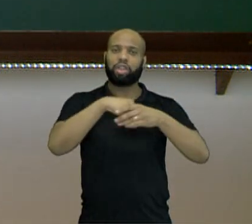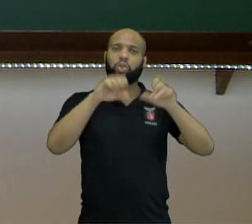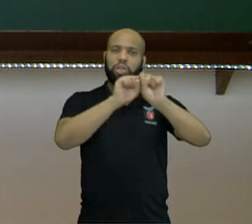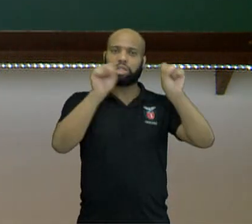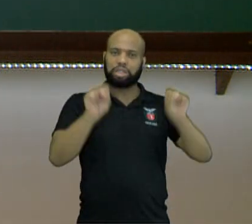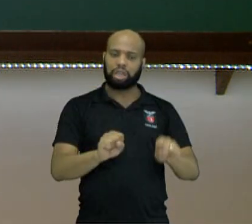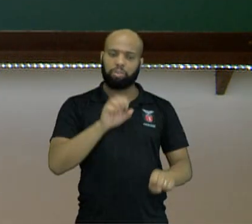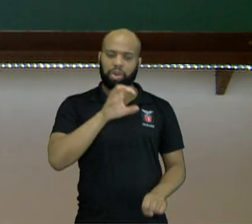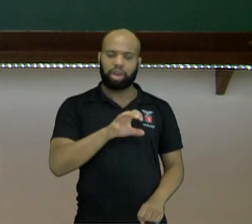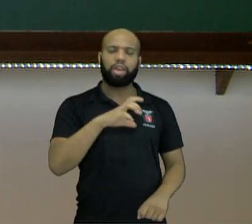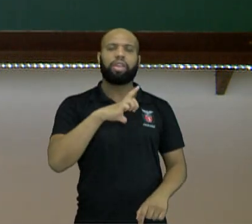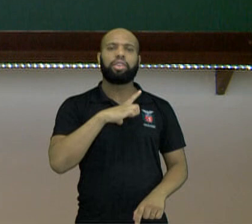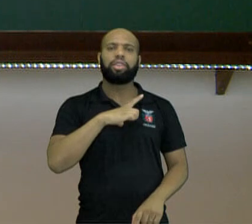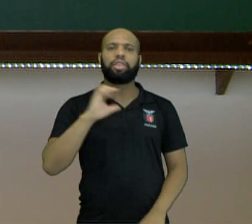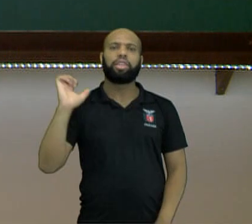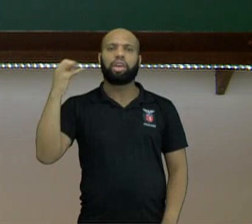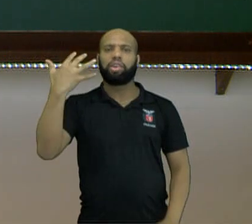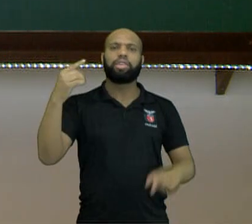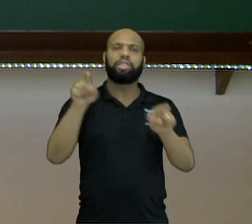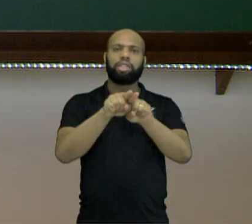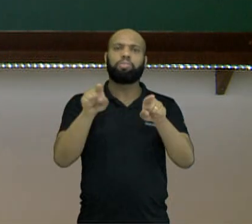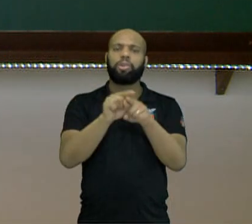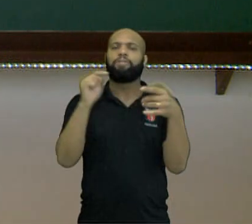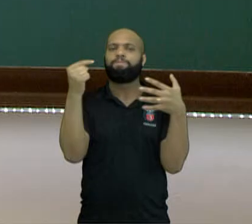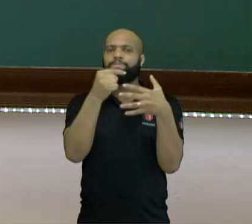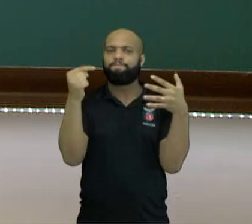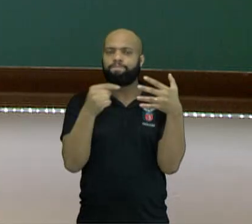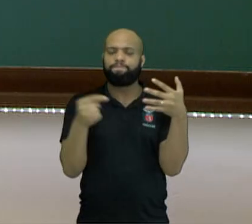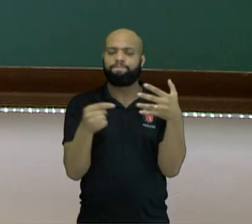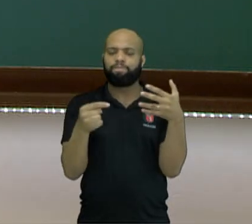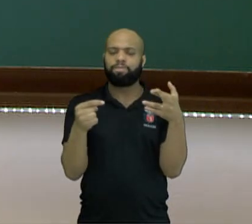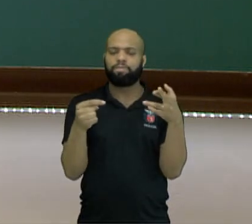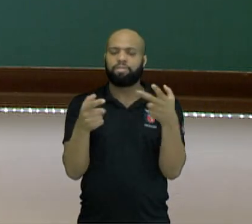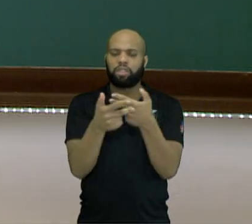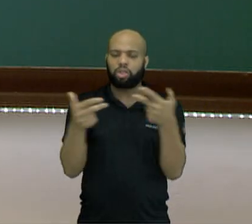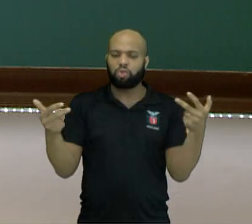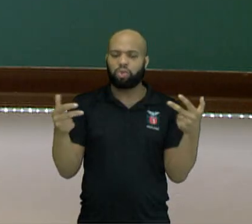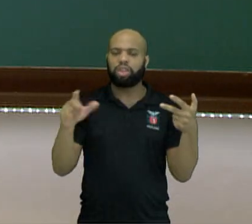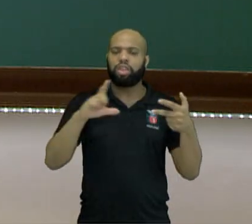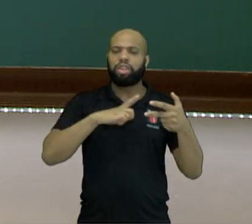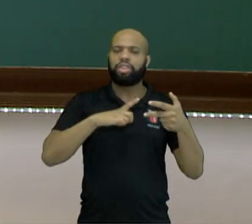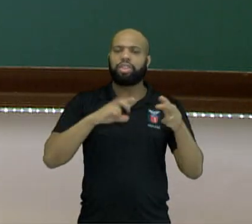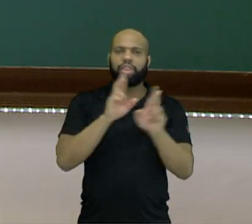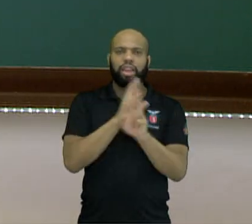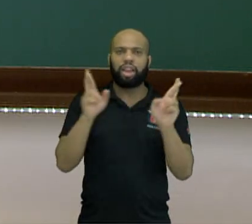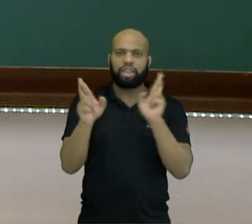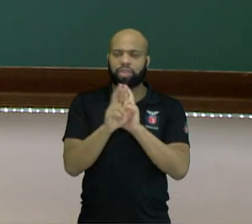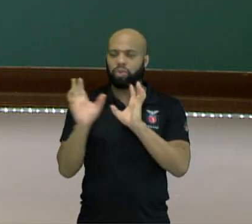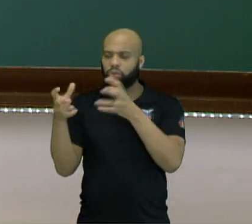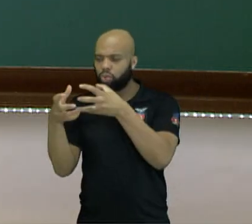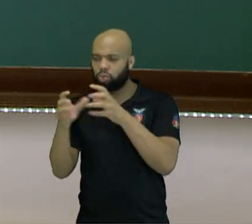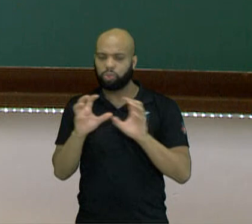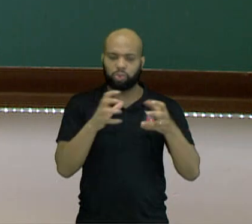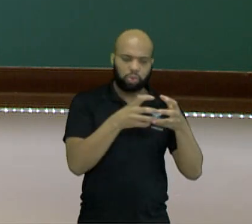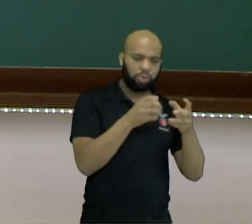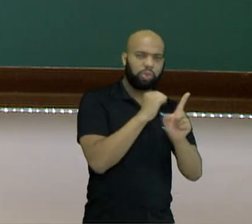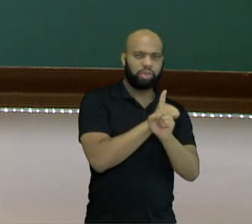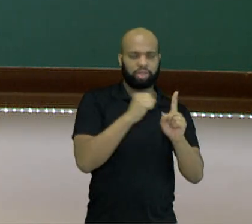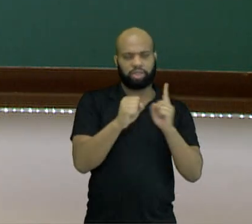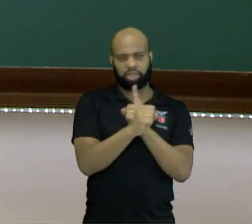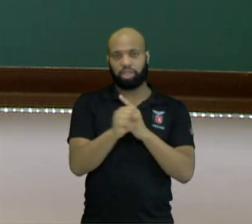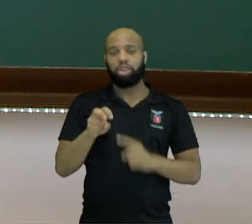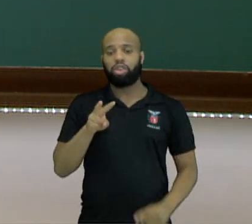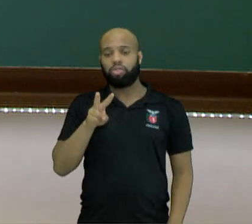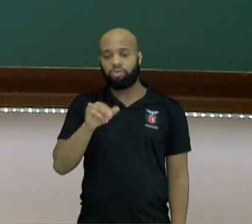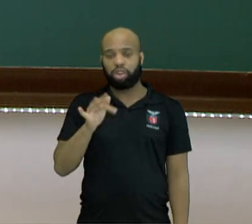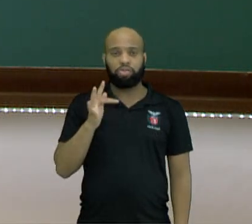capitalismo ocorrem as questões das diferenciações, as questões das classes sociais, ao qual para frente veremos com